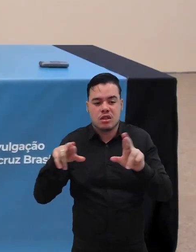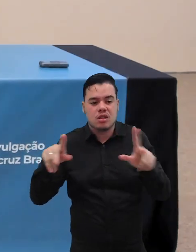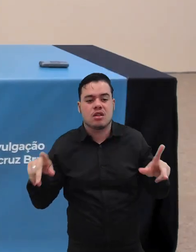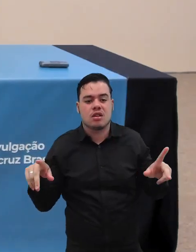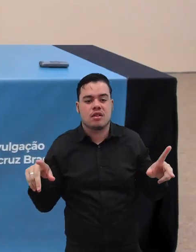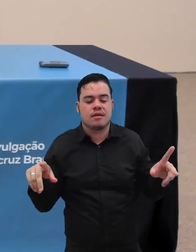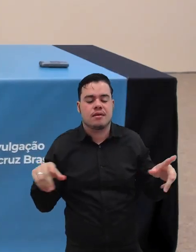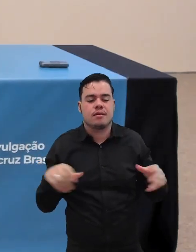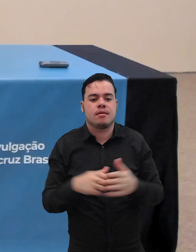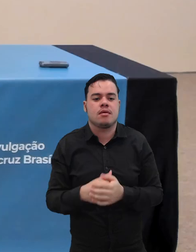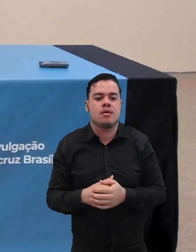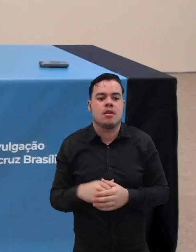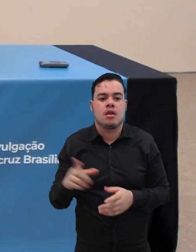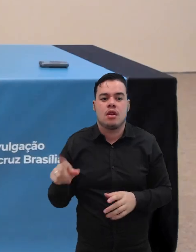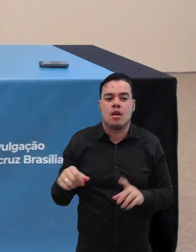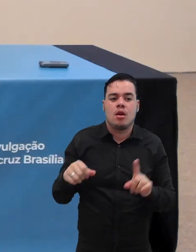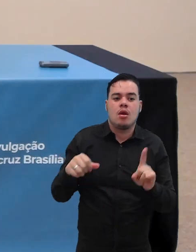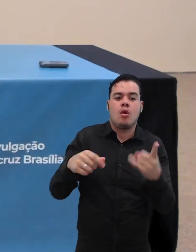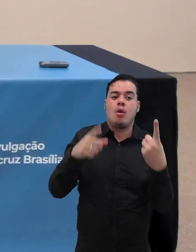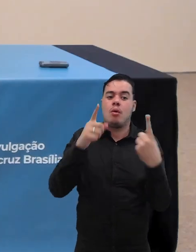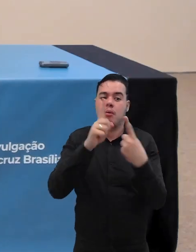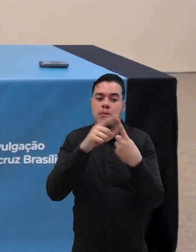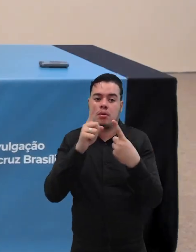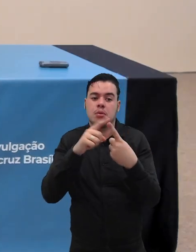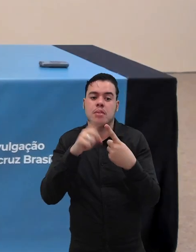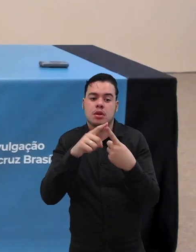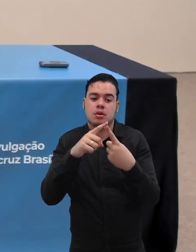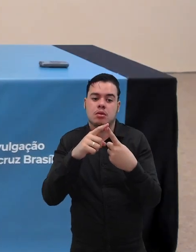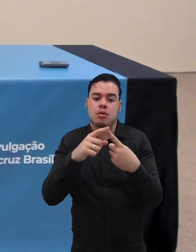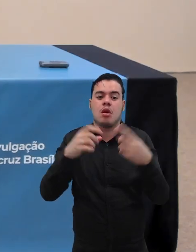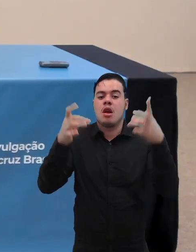fazer. Primeiro, um diagnóstico de que